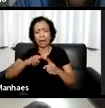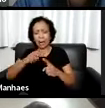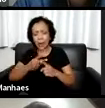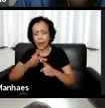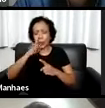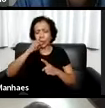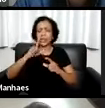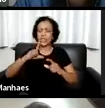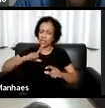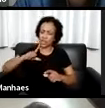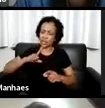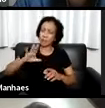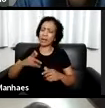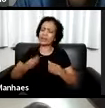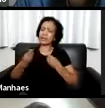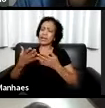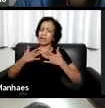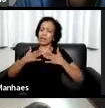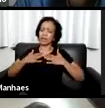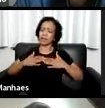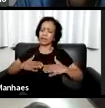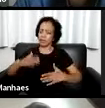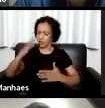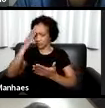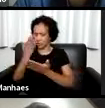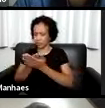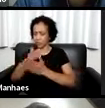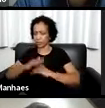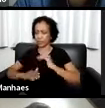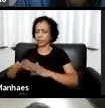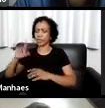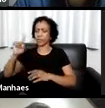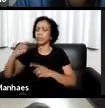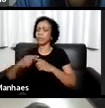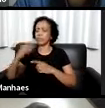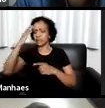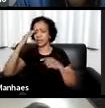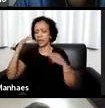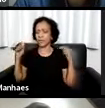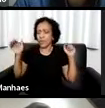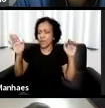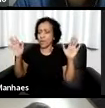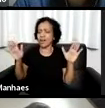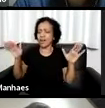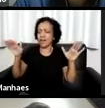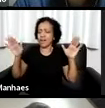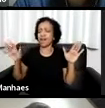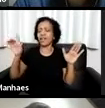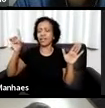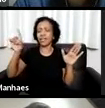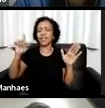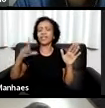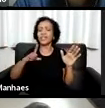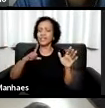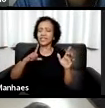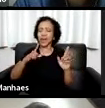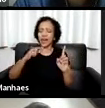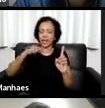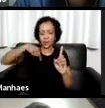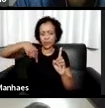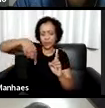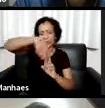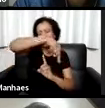tuas mãos, sabendo que o teu anjo acampa-se ao redor daqueles que te temem e os